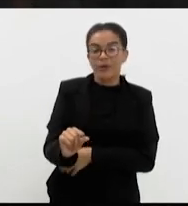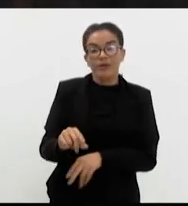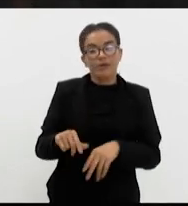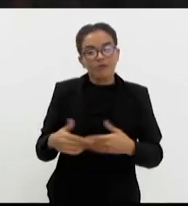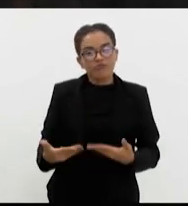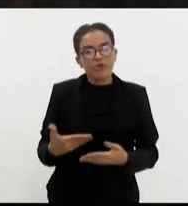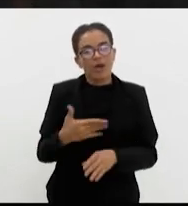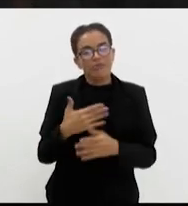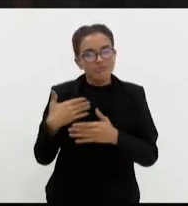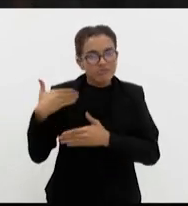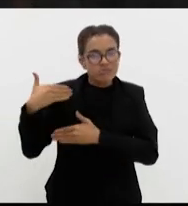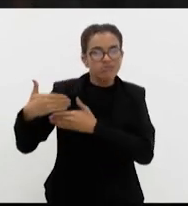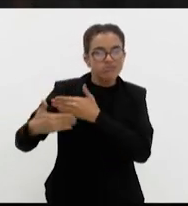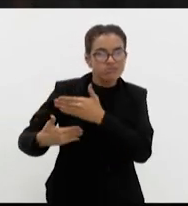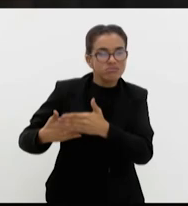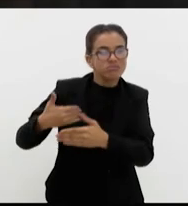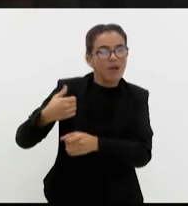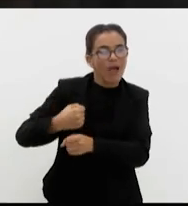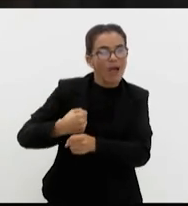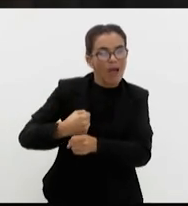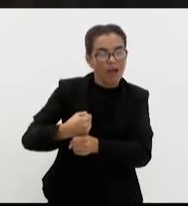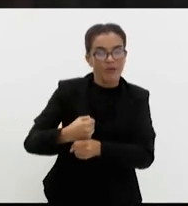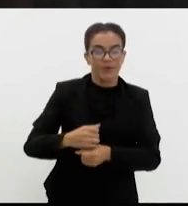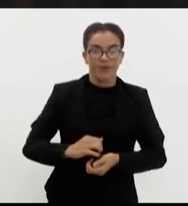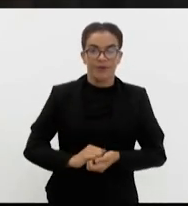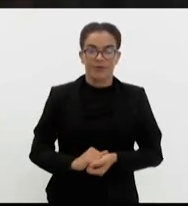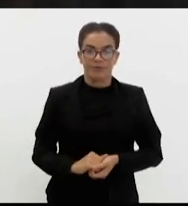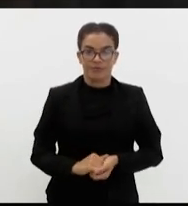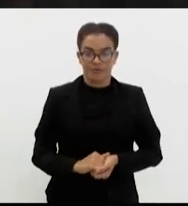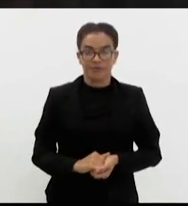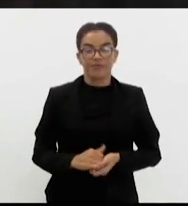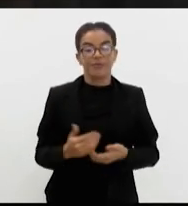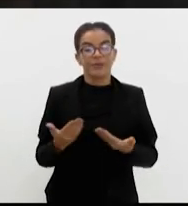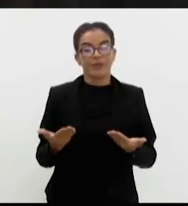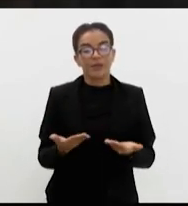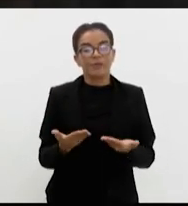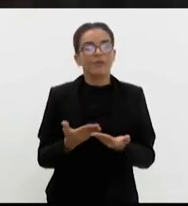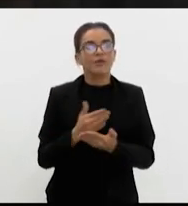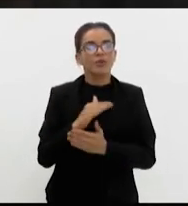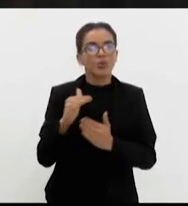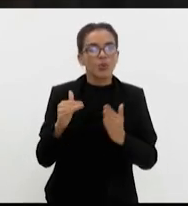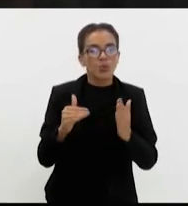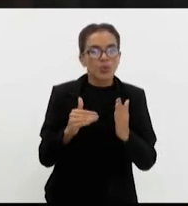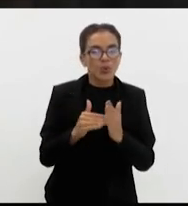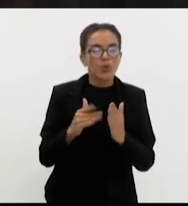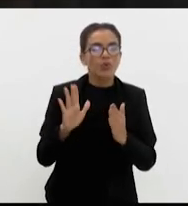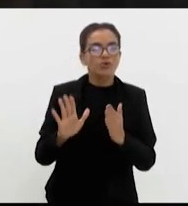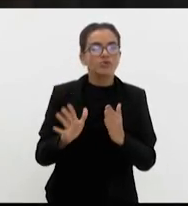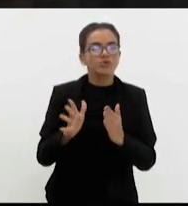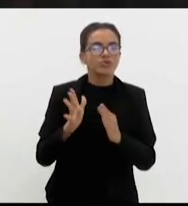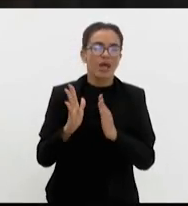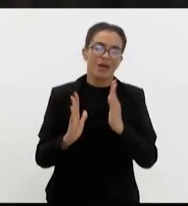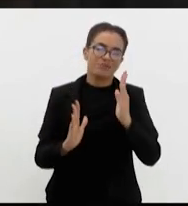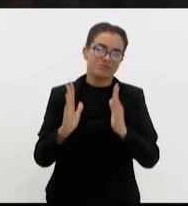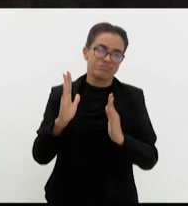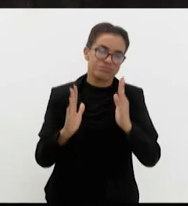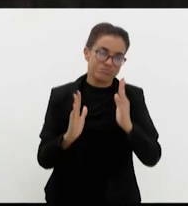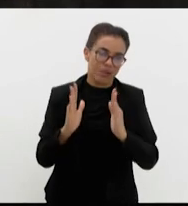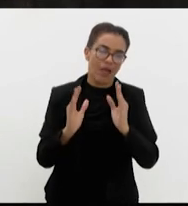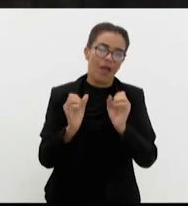acontecendo ano após ano isso tudo V à tona lá pelos idos de